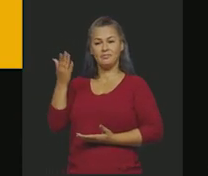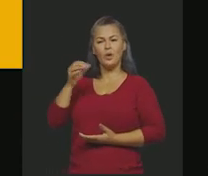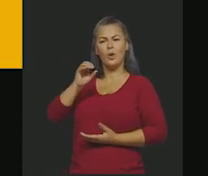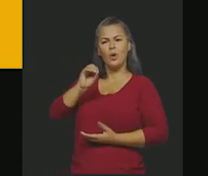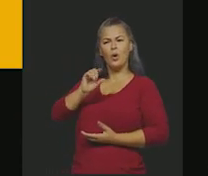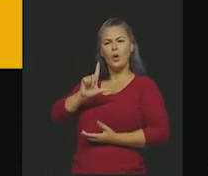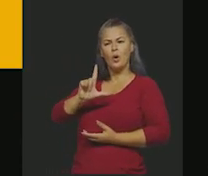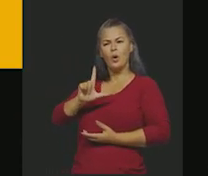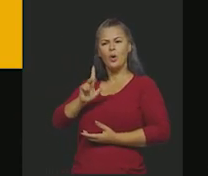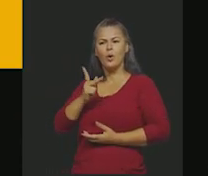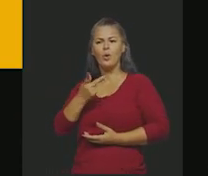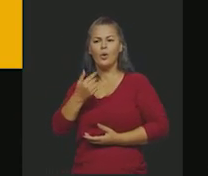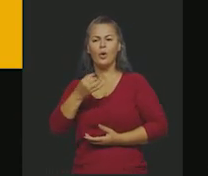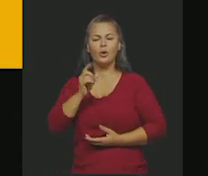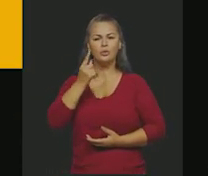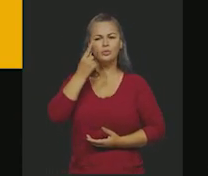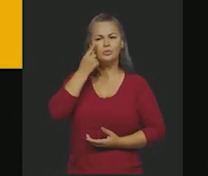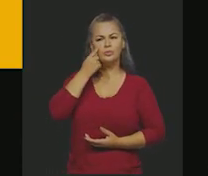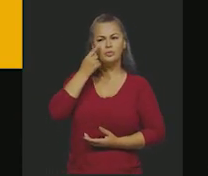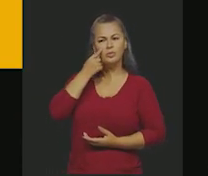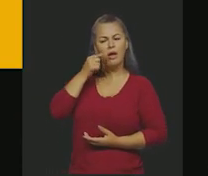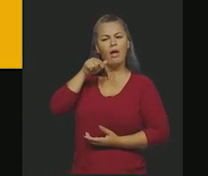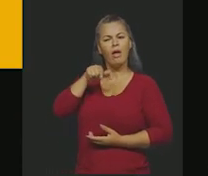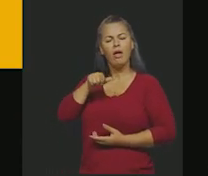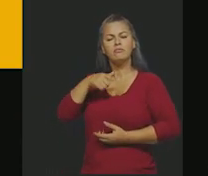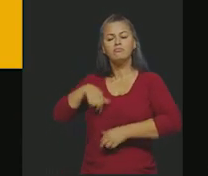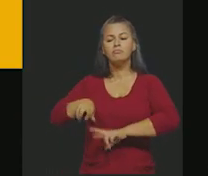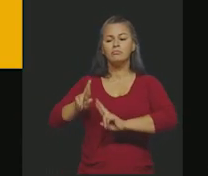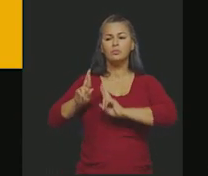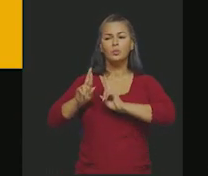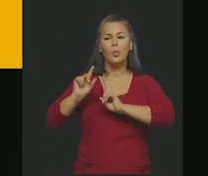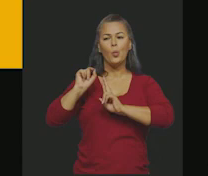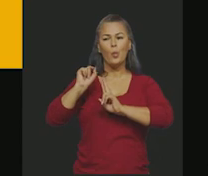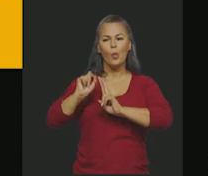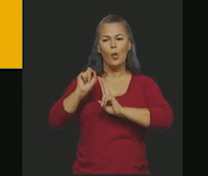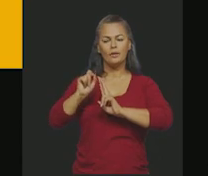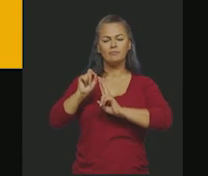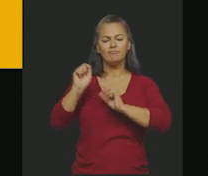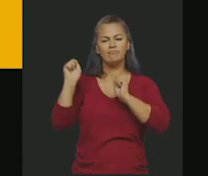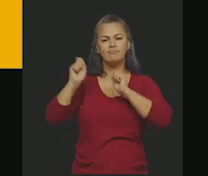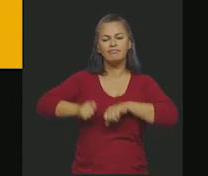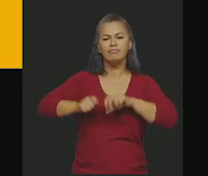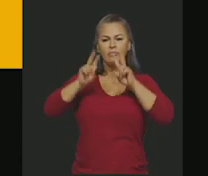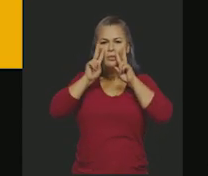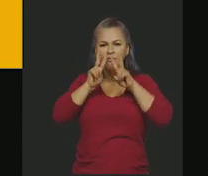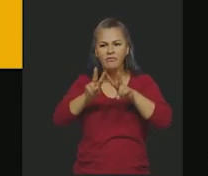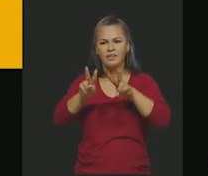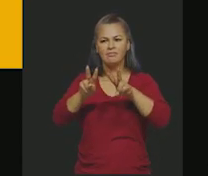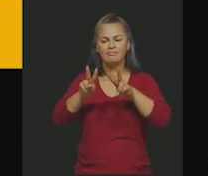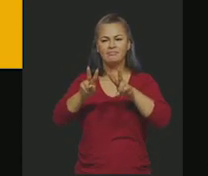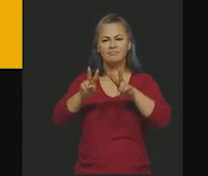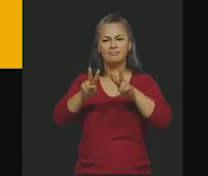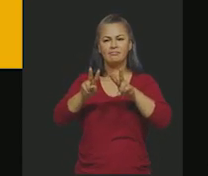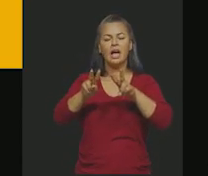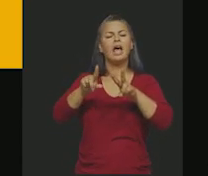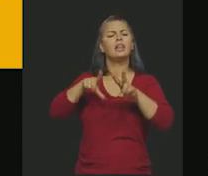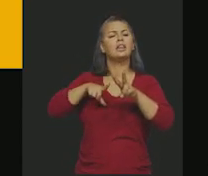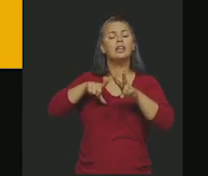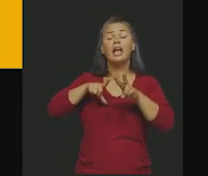que é a tarefa do olho? O olho é responsável pela visão. É encontrado em todos os